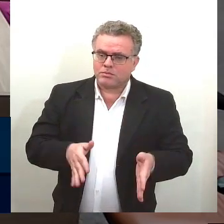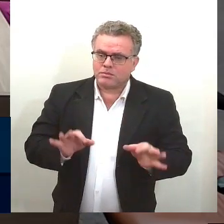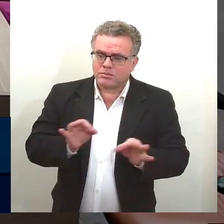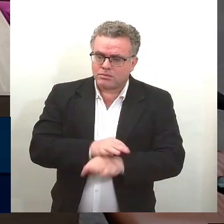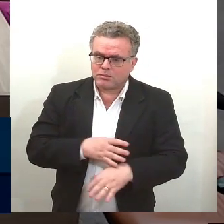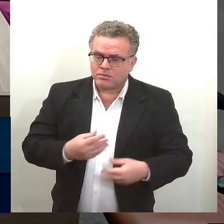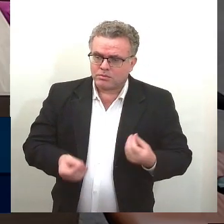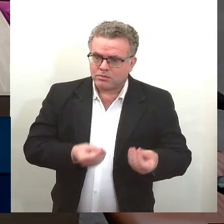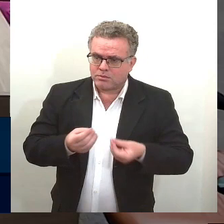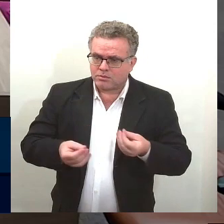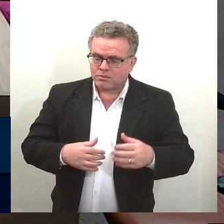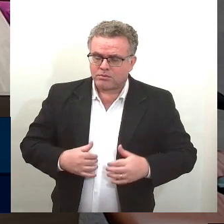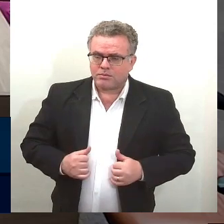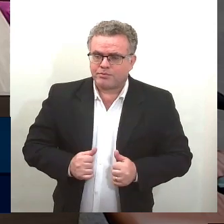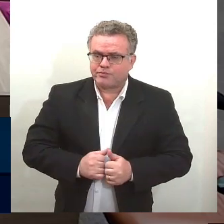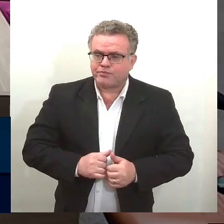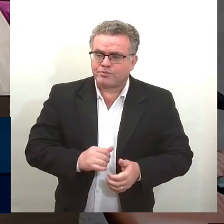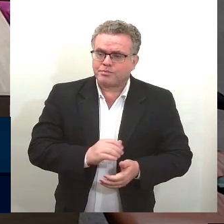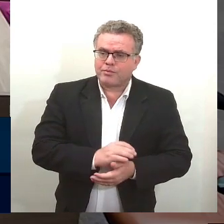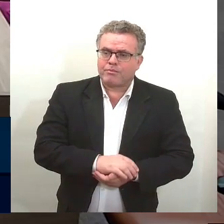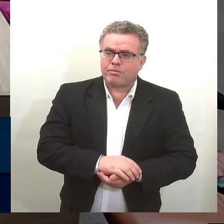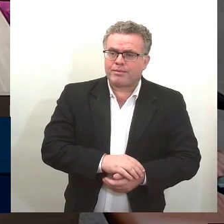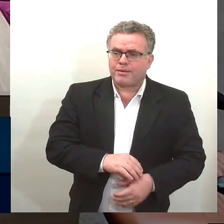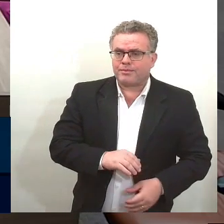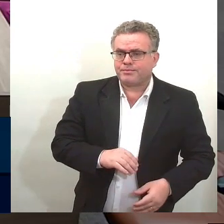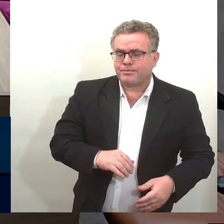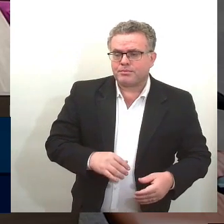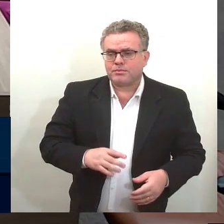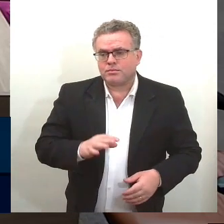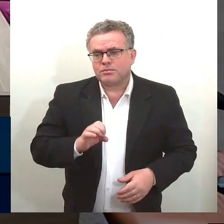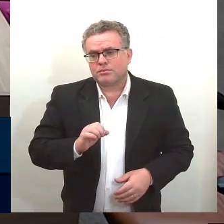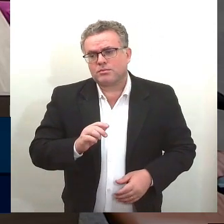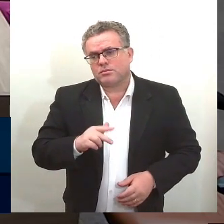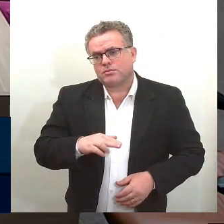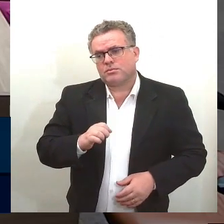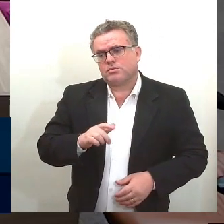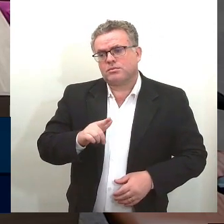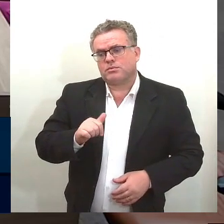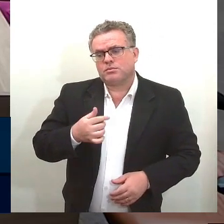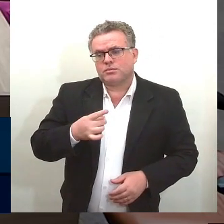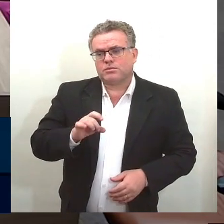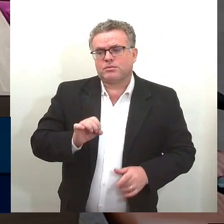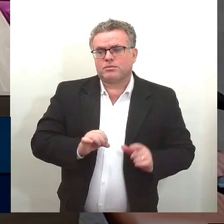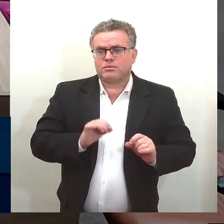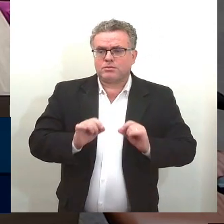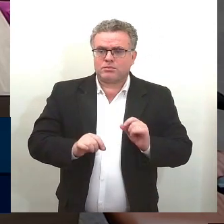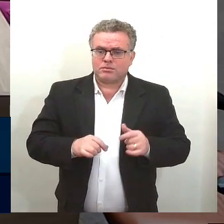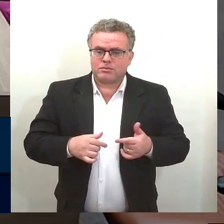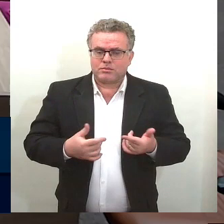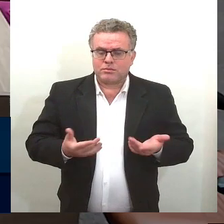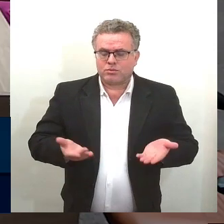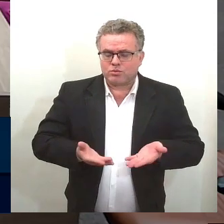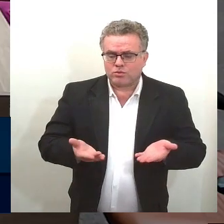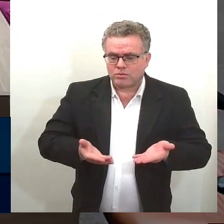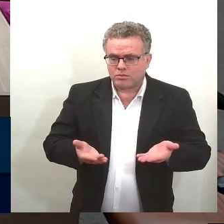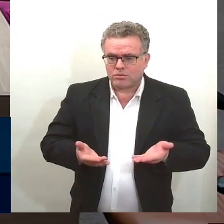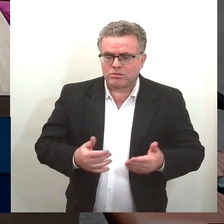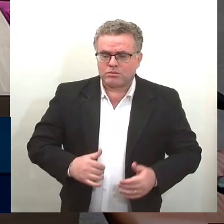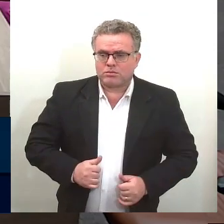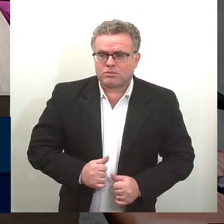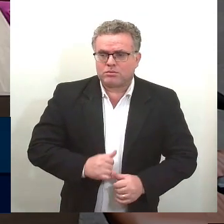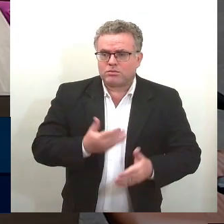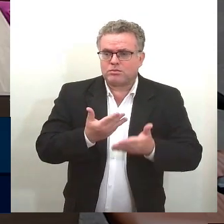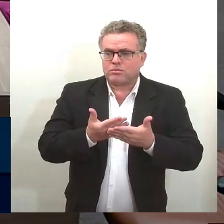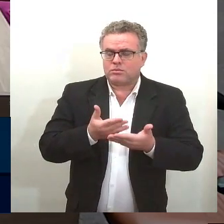Índice de sonegação. Esse já é mais complicado. Não existe hoje um estudo acurado em nenhum estado sobre qual